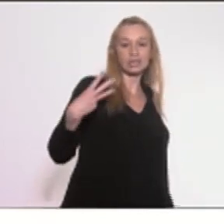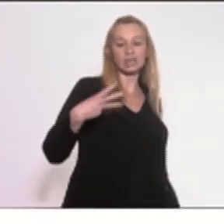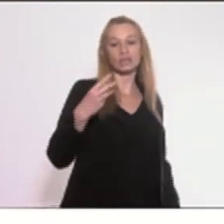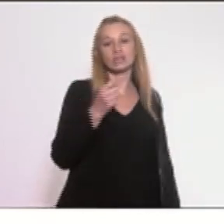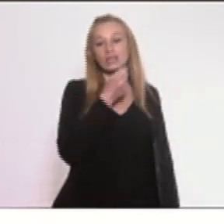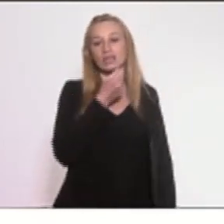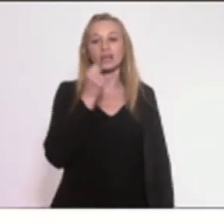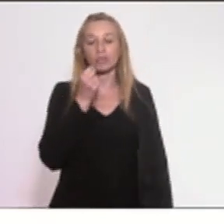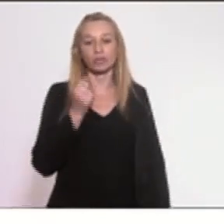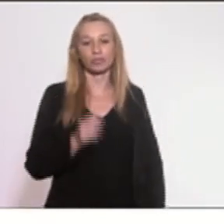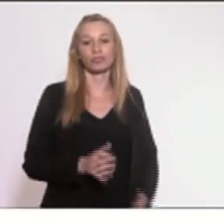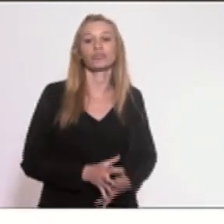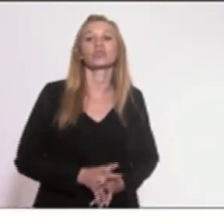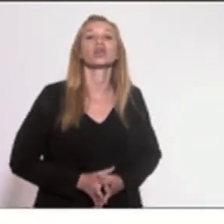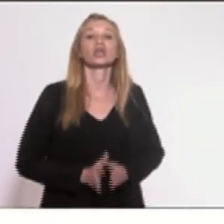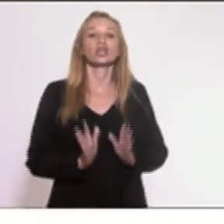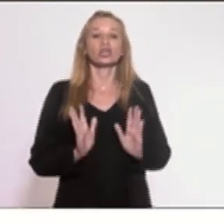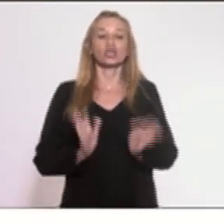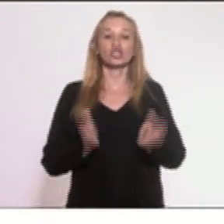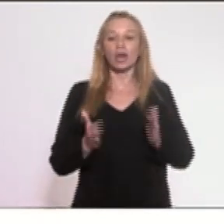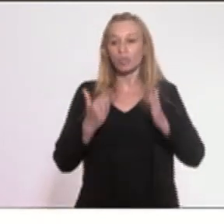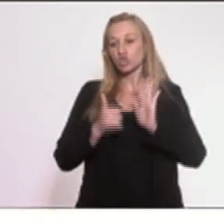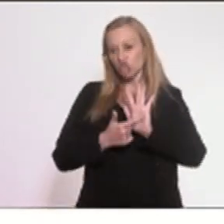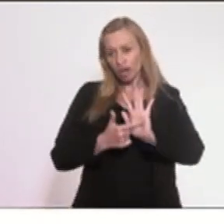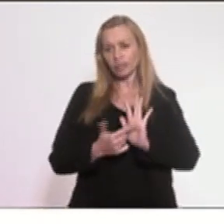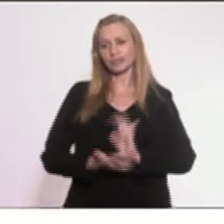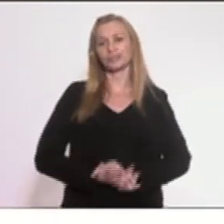de 20, já assim demonstraram.